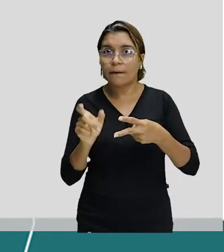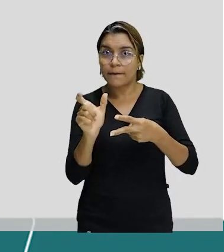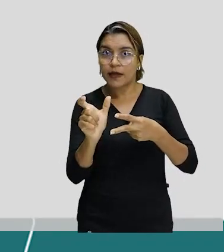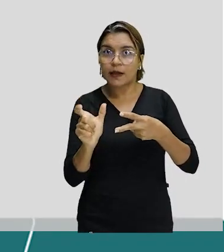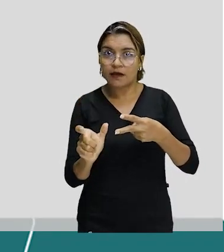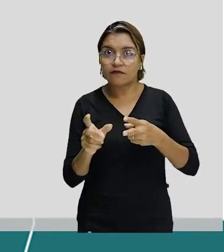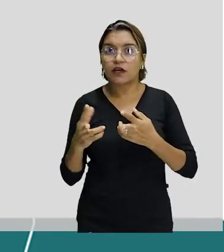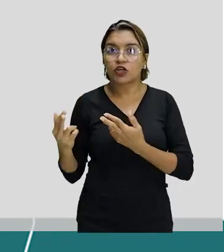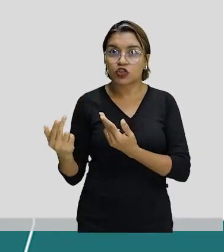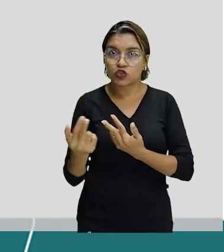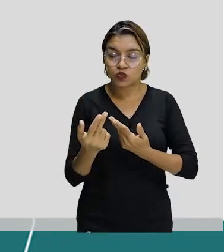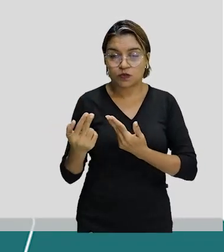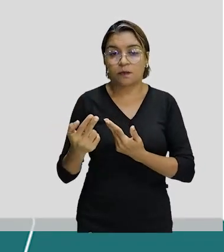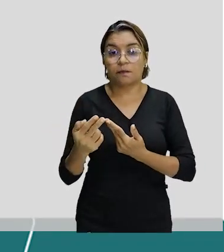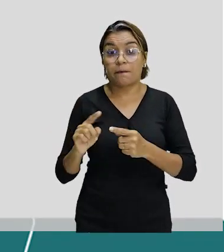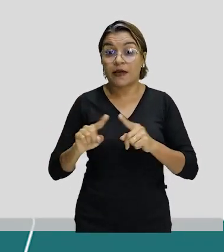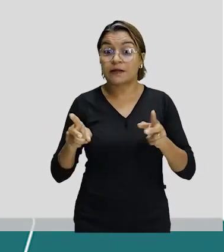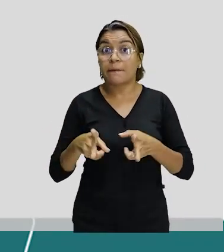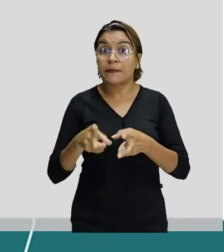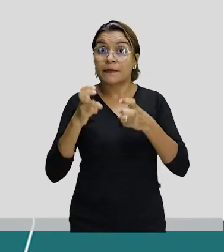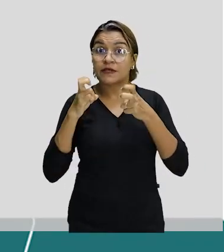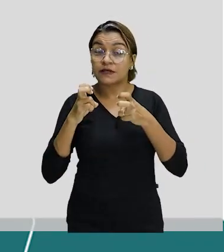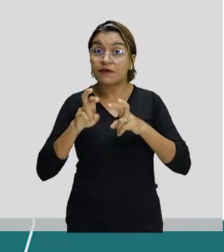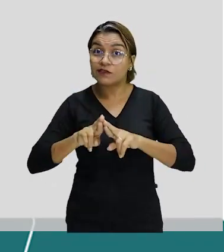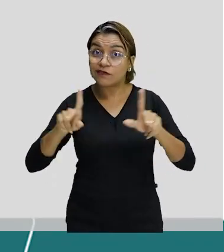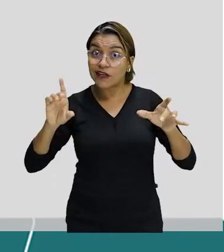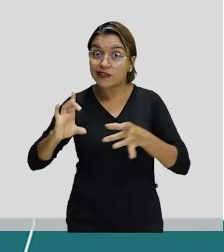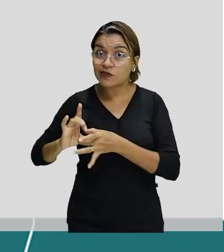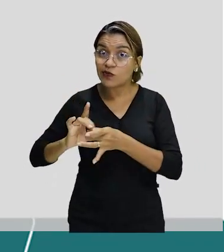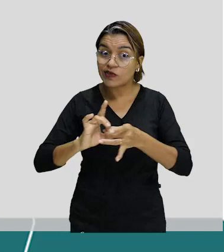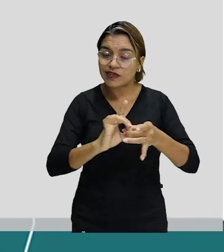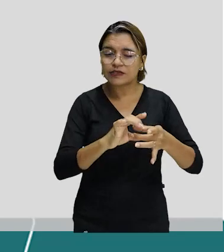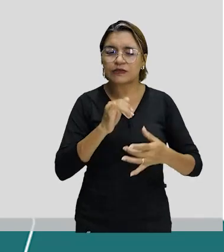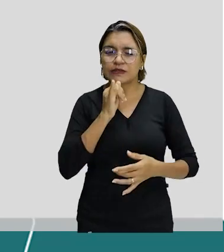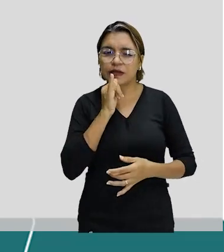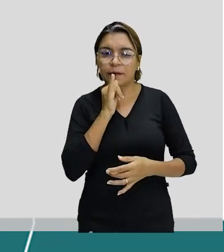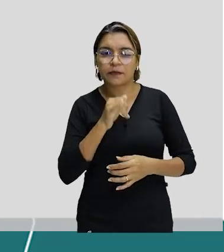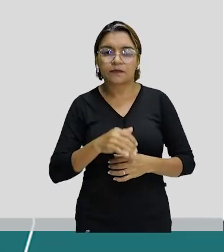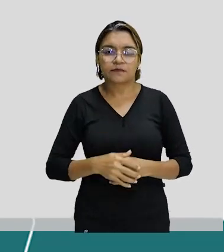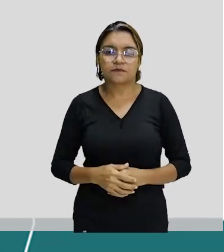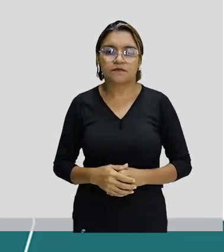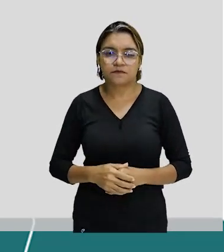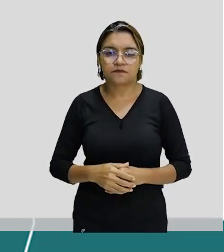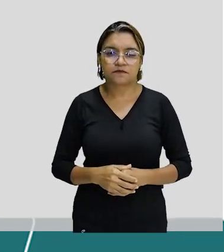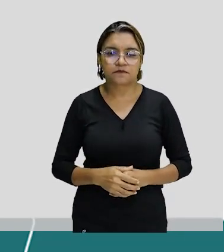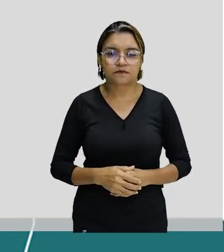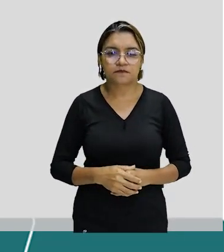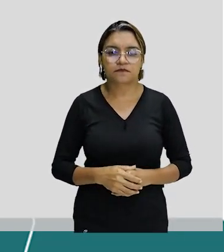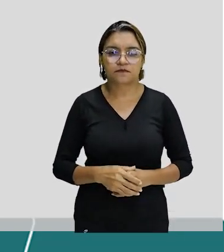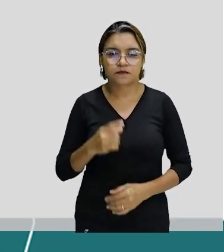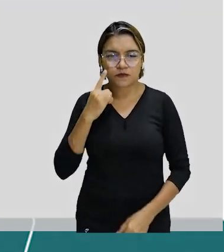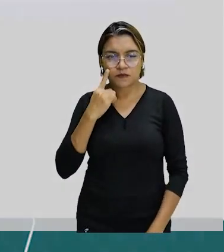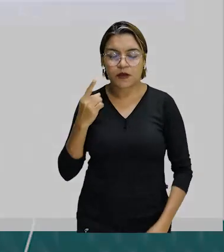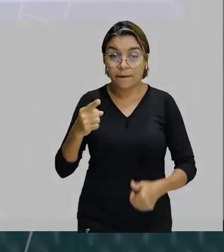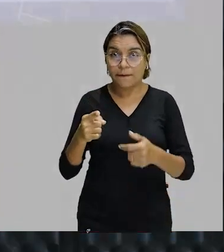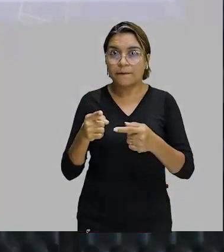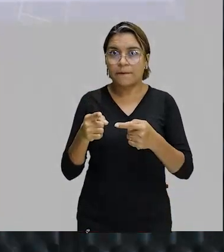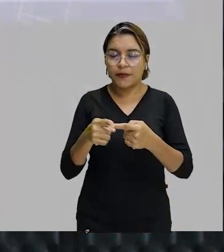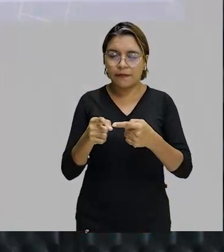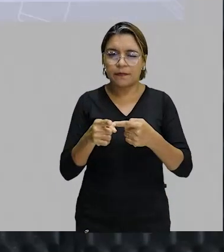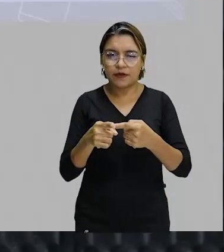palavra. Só que nós vamos perceber a diferença pelo contexto. Por exemplo, Charlie is a